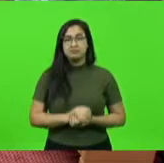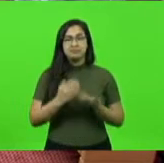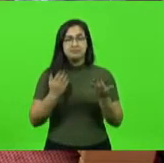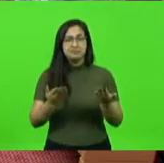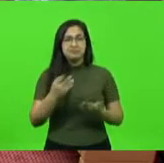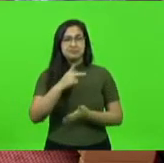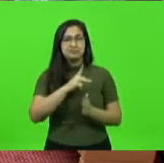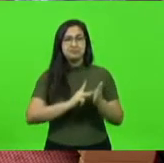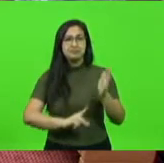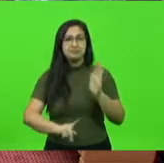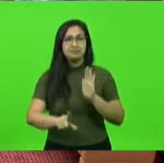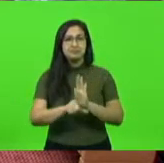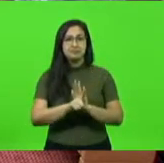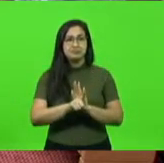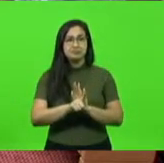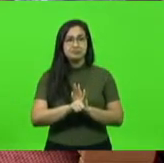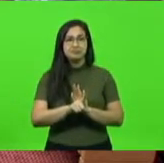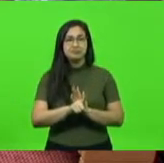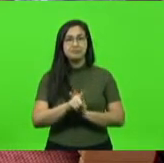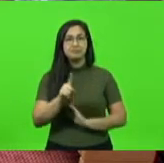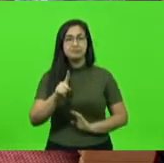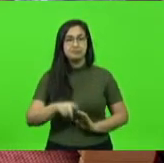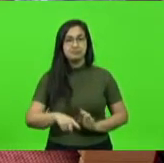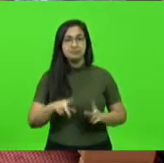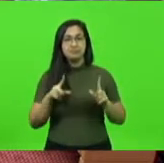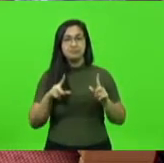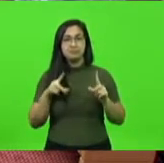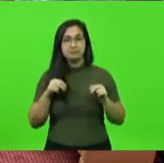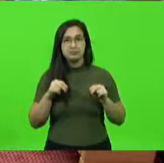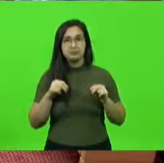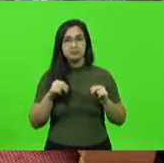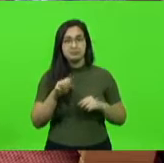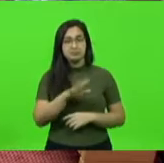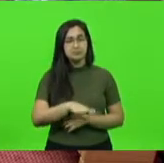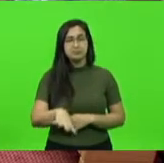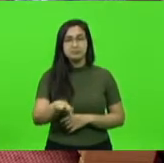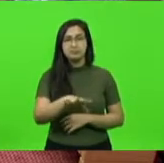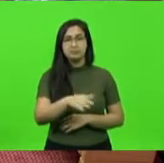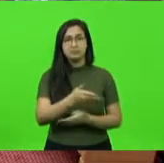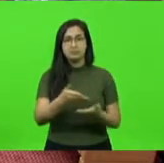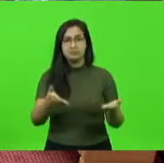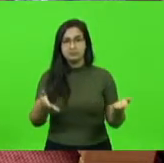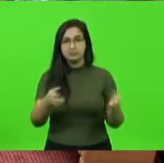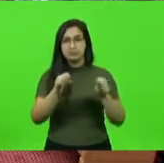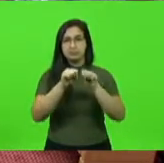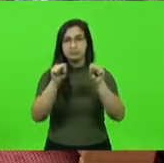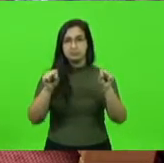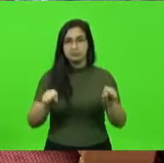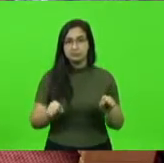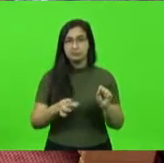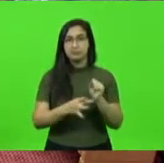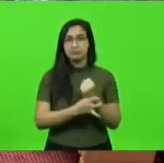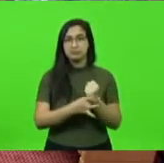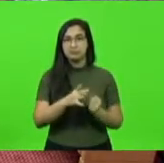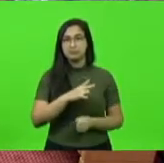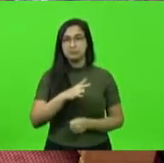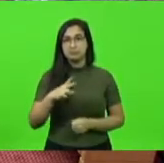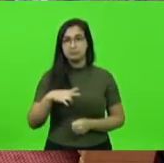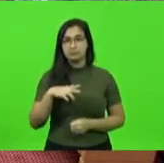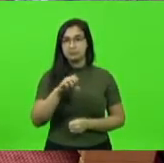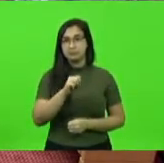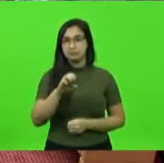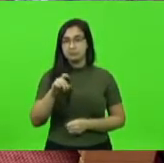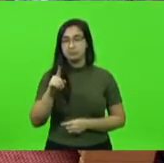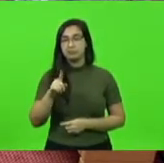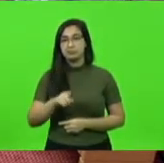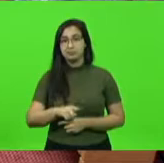lei vai prestar um reconhecimento para todo o sistema de segurança pública de Santa Catarina, que é